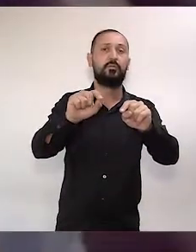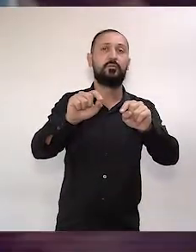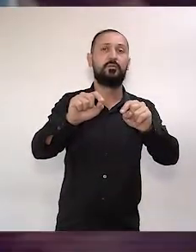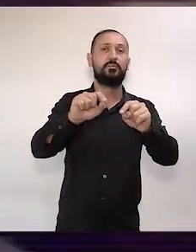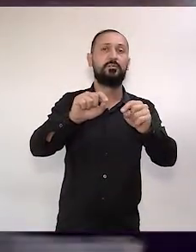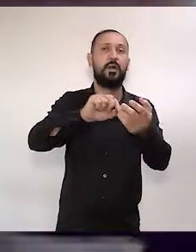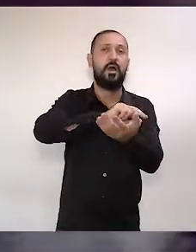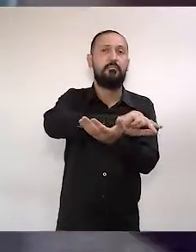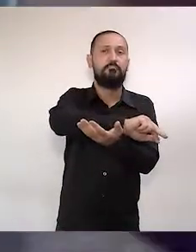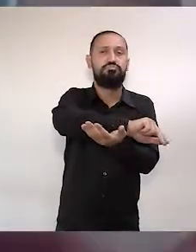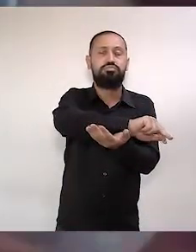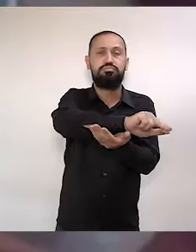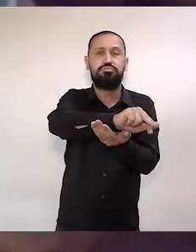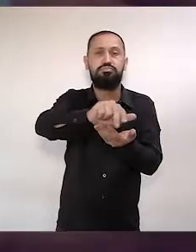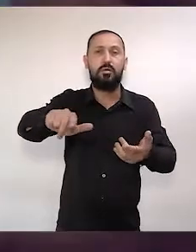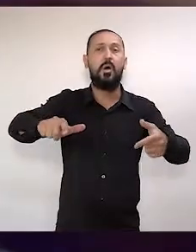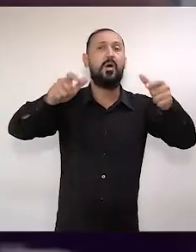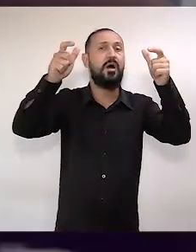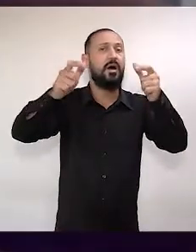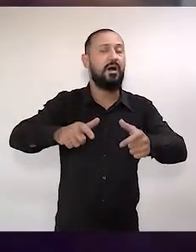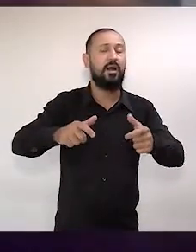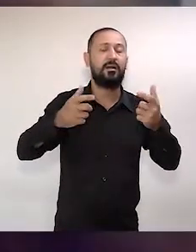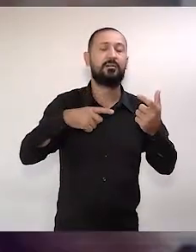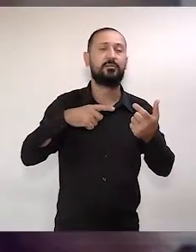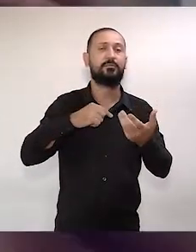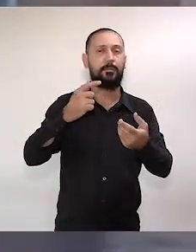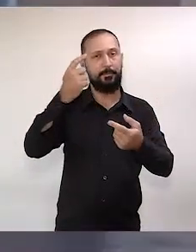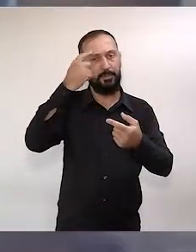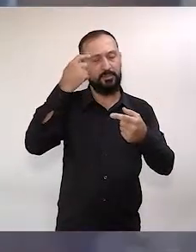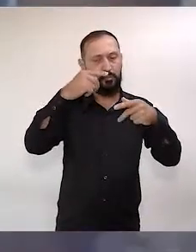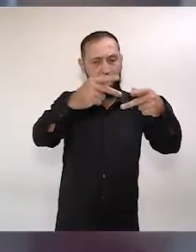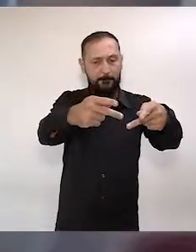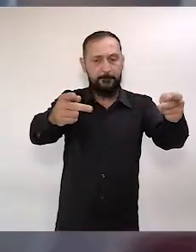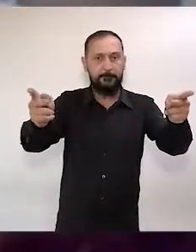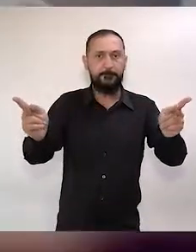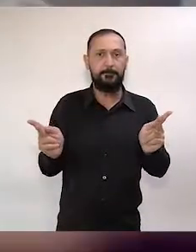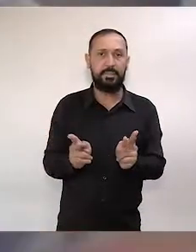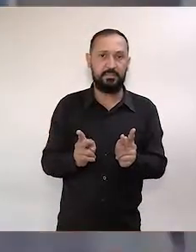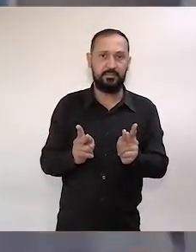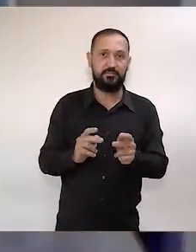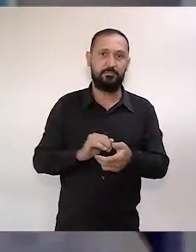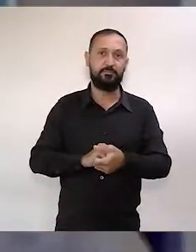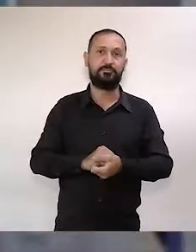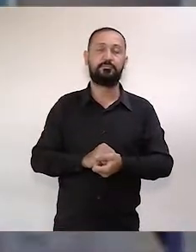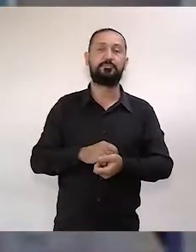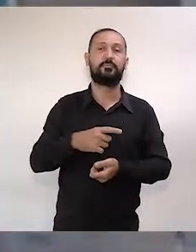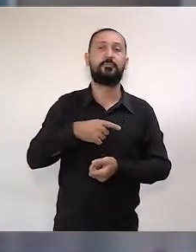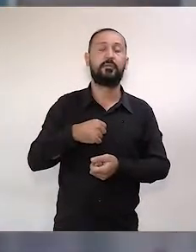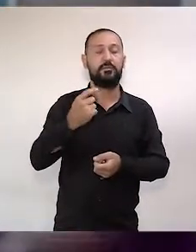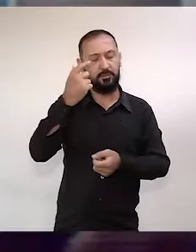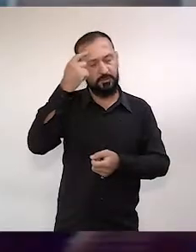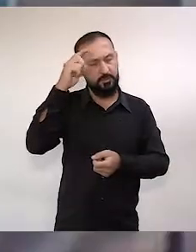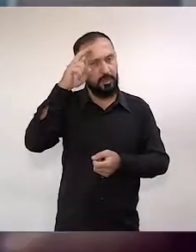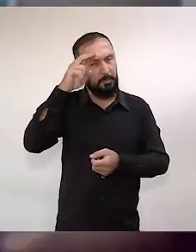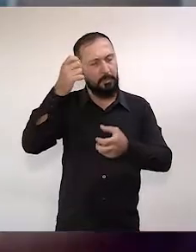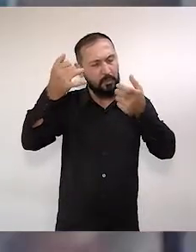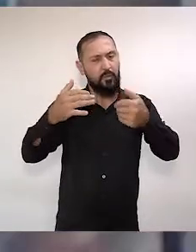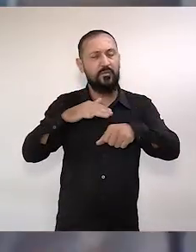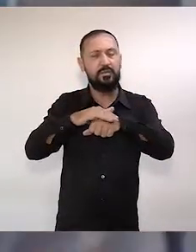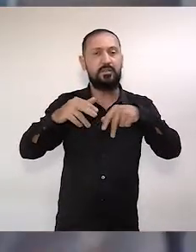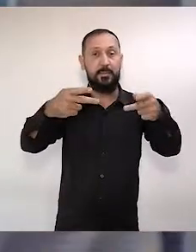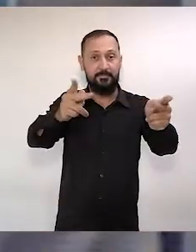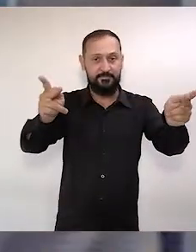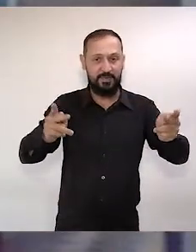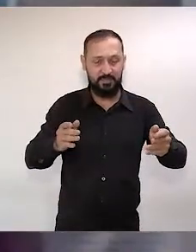veneno, eu estou falando de um mar. Eu estou falando de um ambiente onde existem vários. Imagine uma pizza. Então, na pizza, quando eu falo